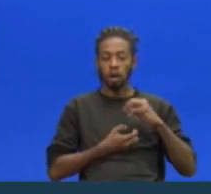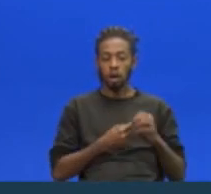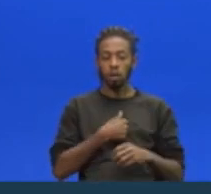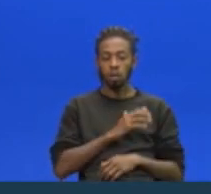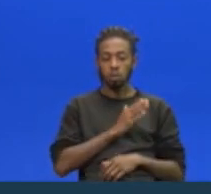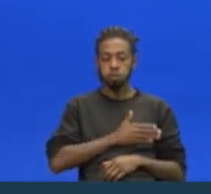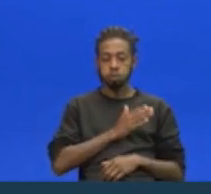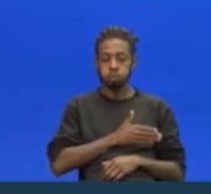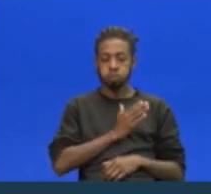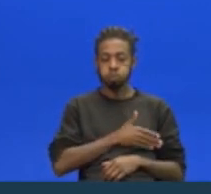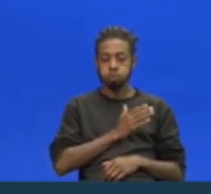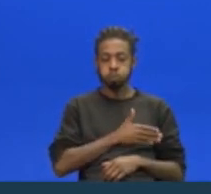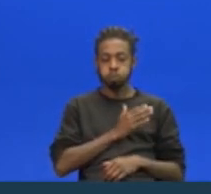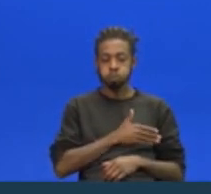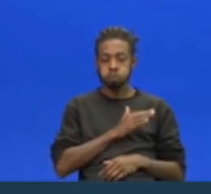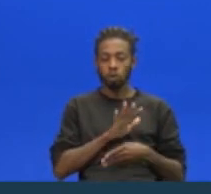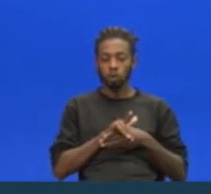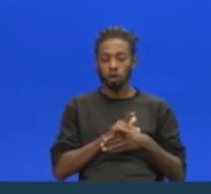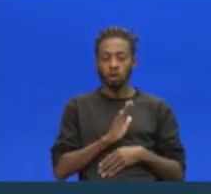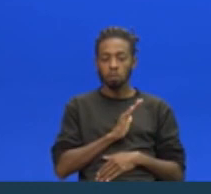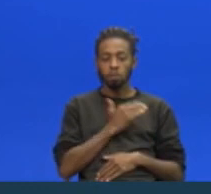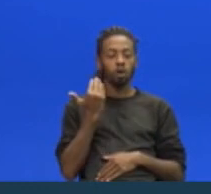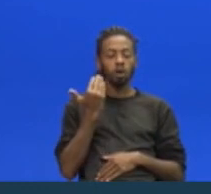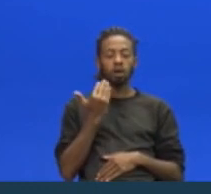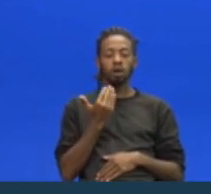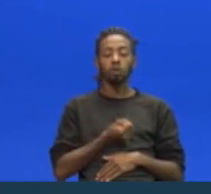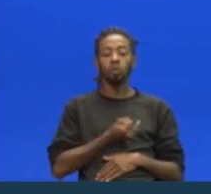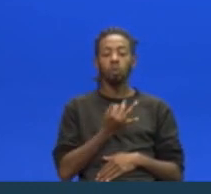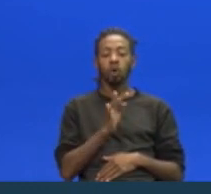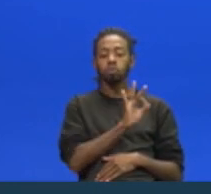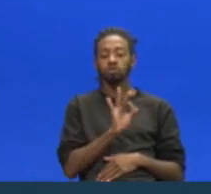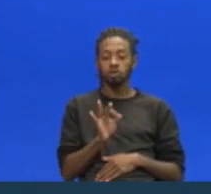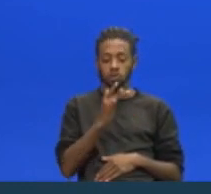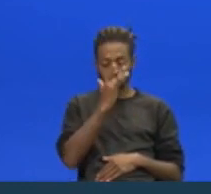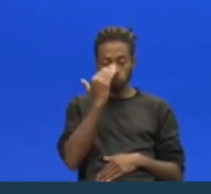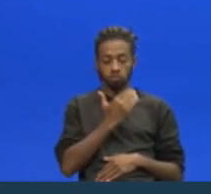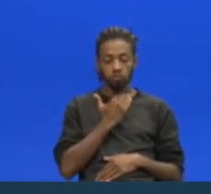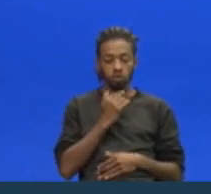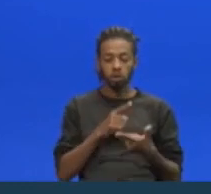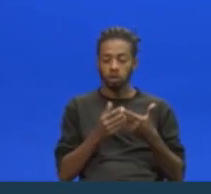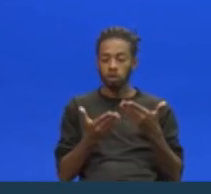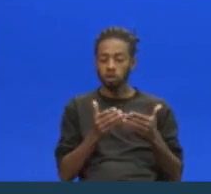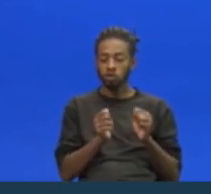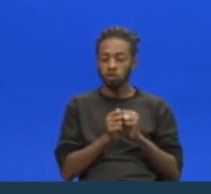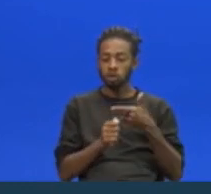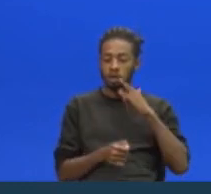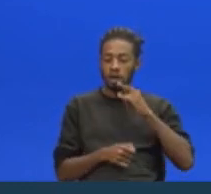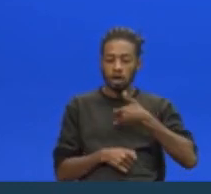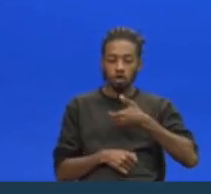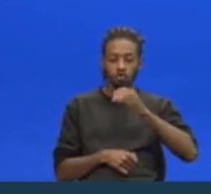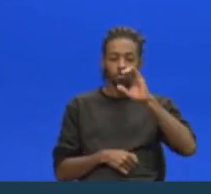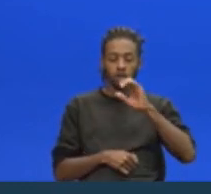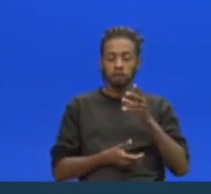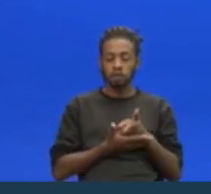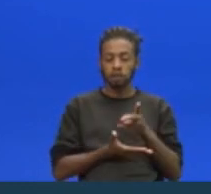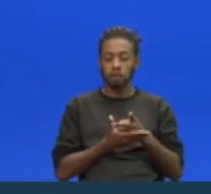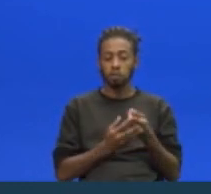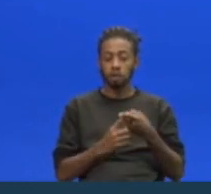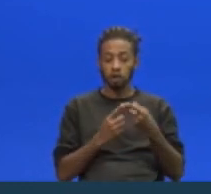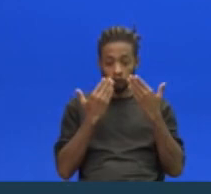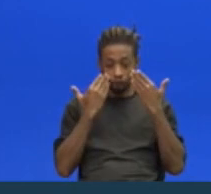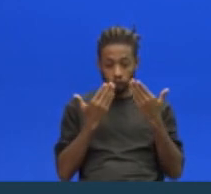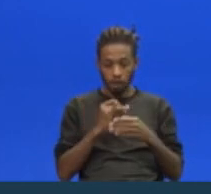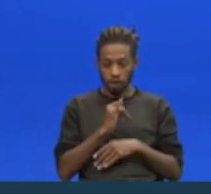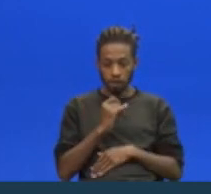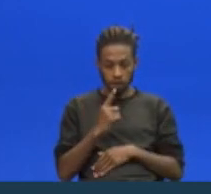coronariana, associado ao consumo de álcool em litros em determinadas localidades. Então, a gente vê